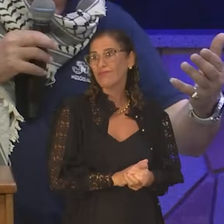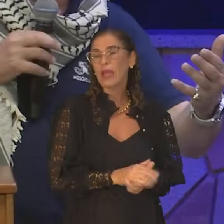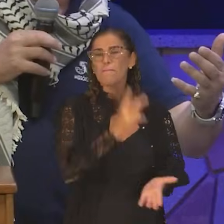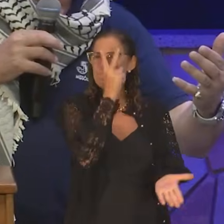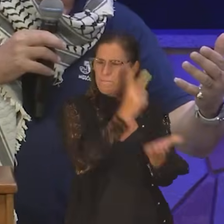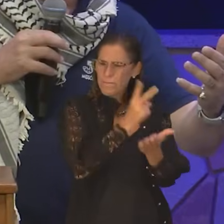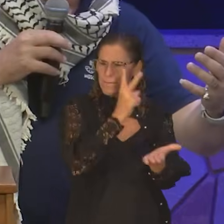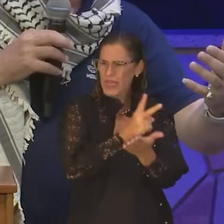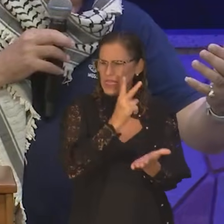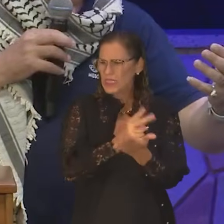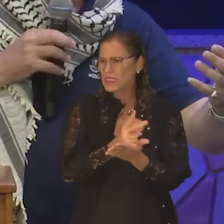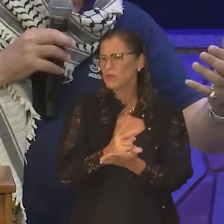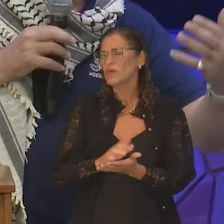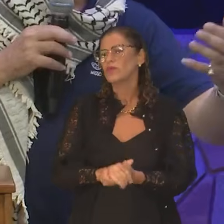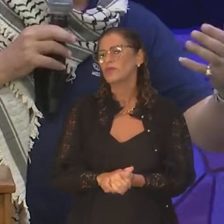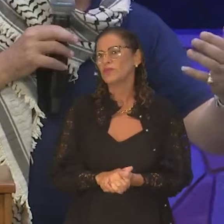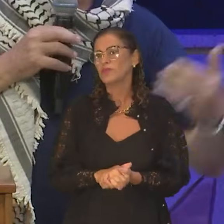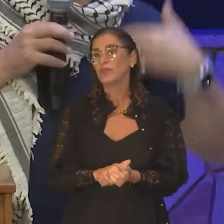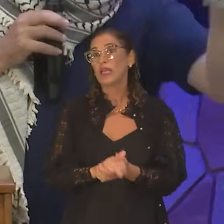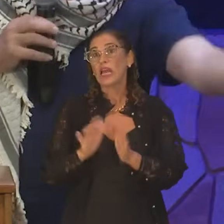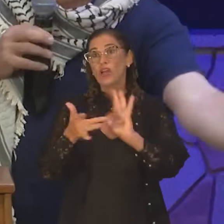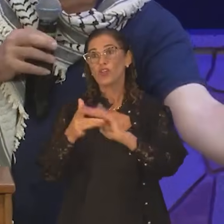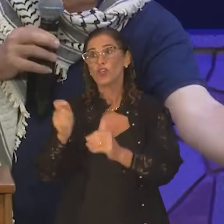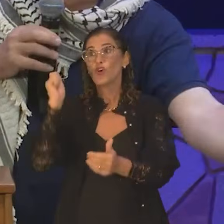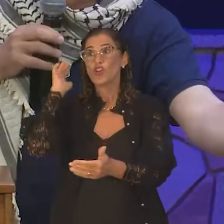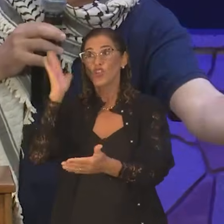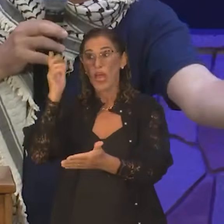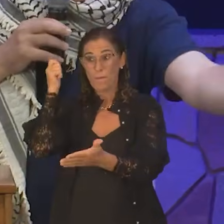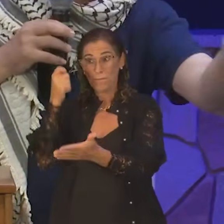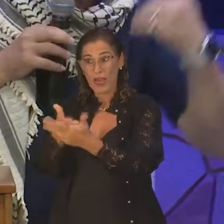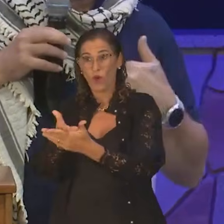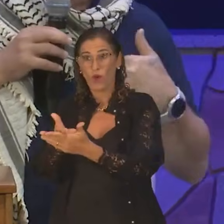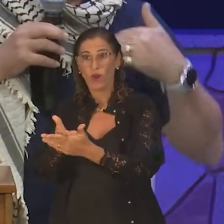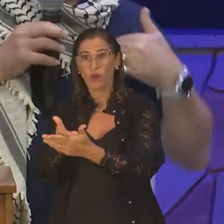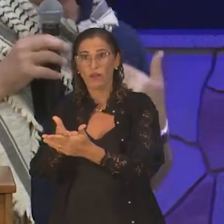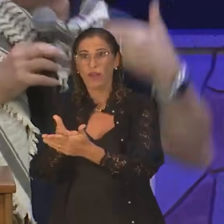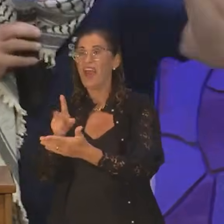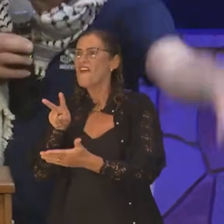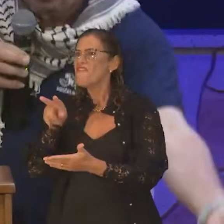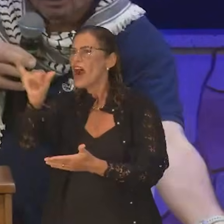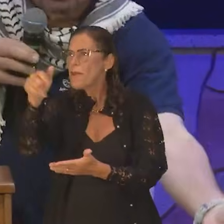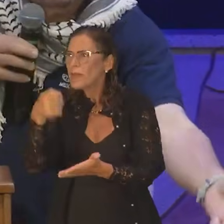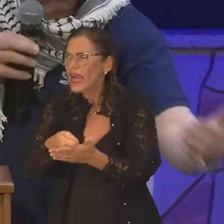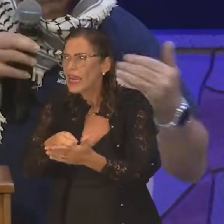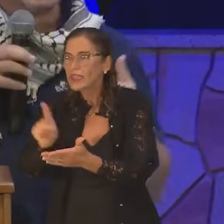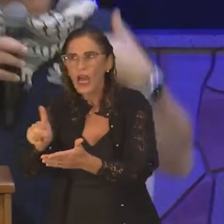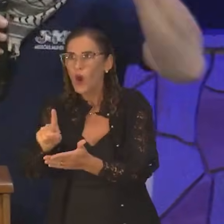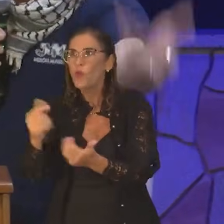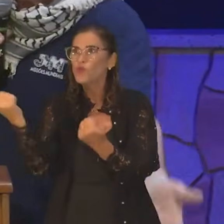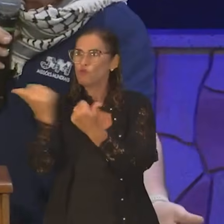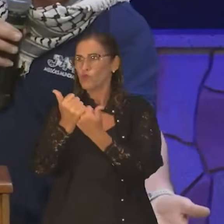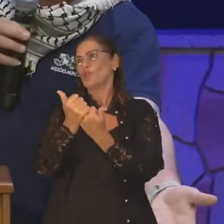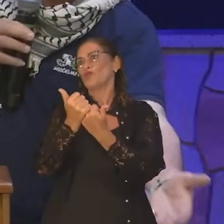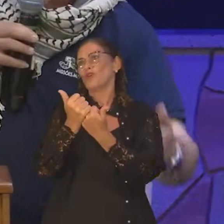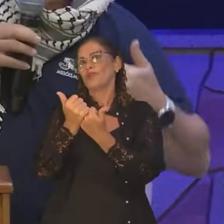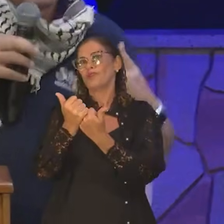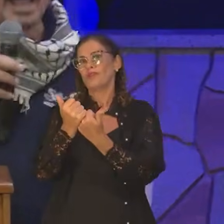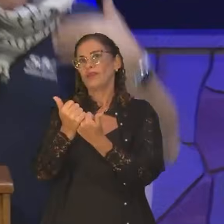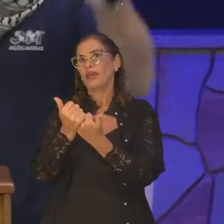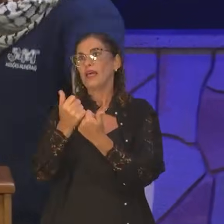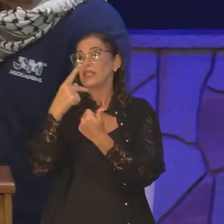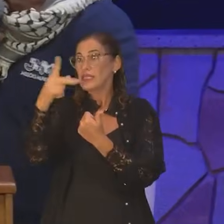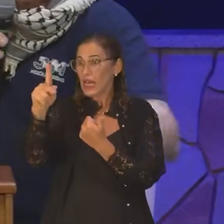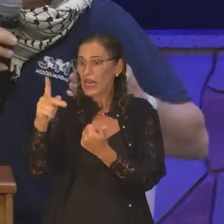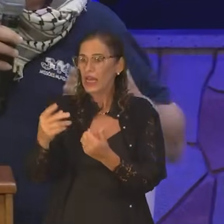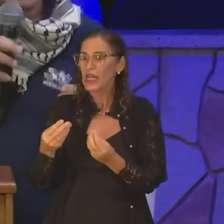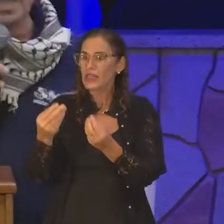Apesar que Jesus já pagou por nós, não vai nos pagar, Ele já pagou por nós e ainda vai pagar o céu,